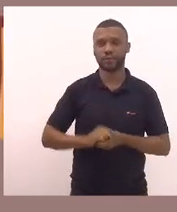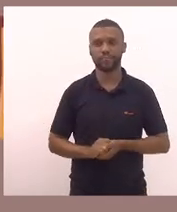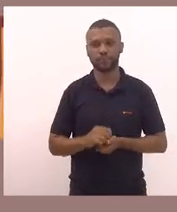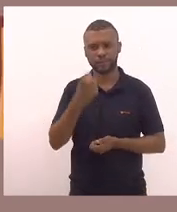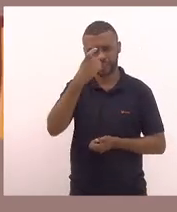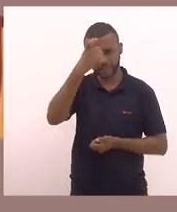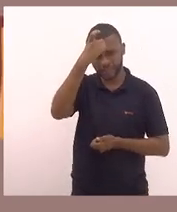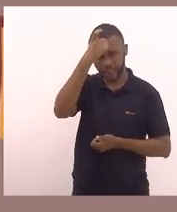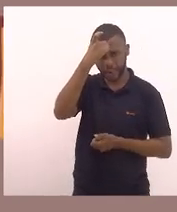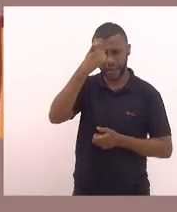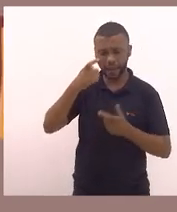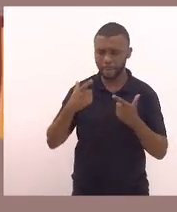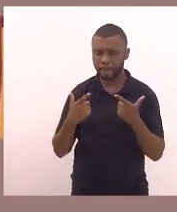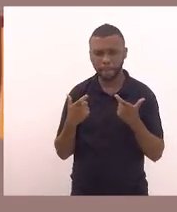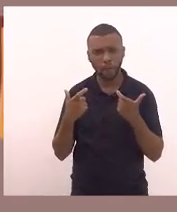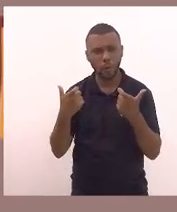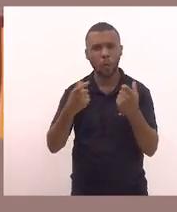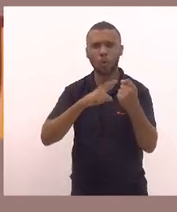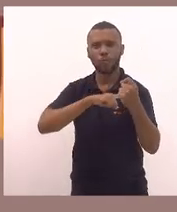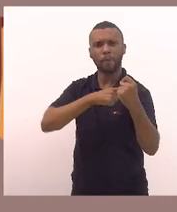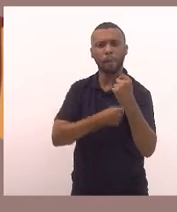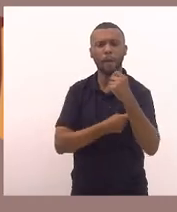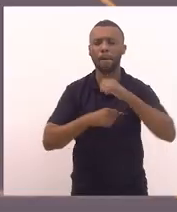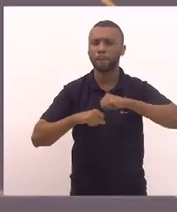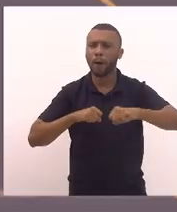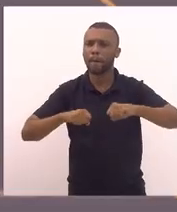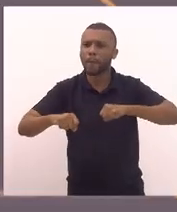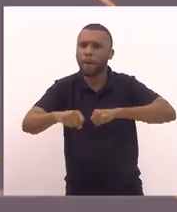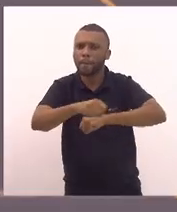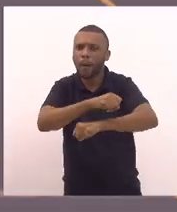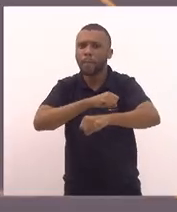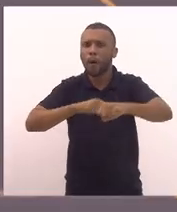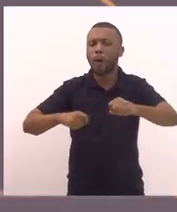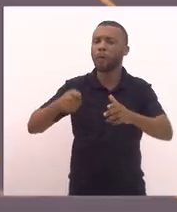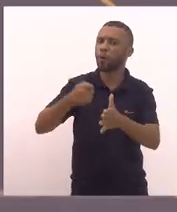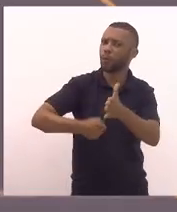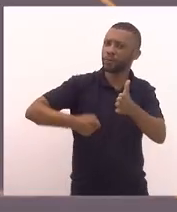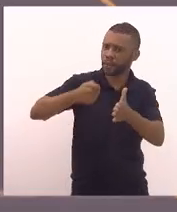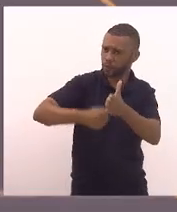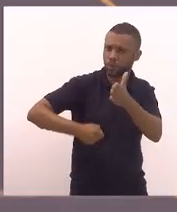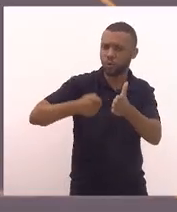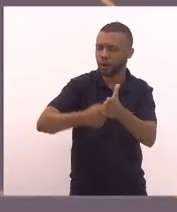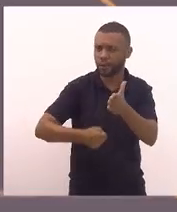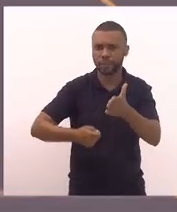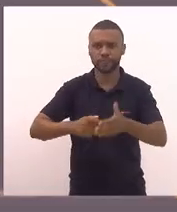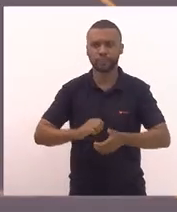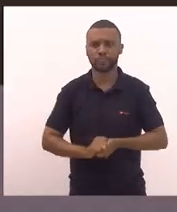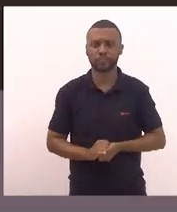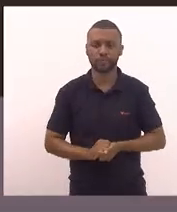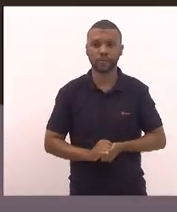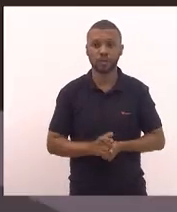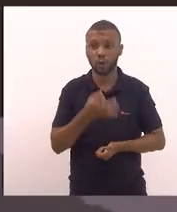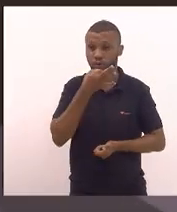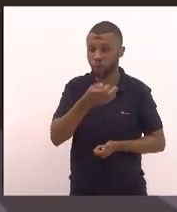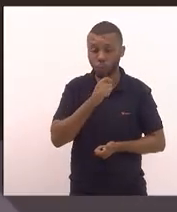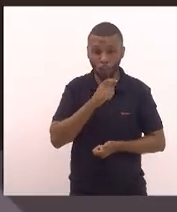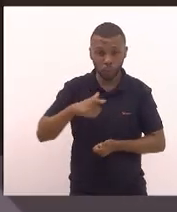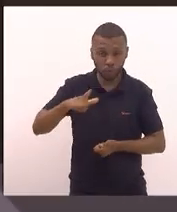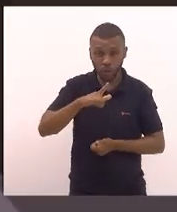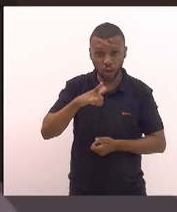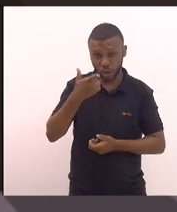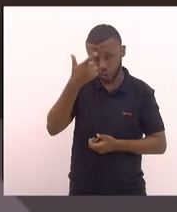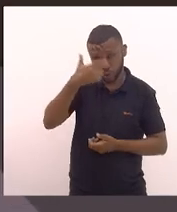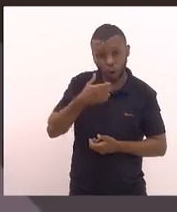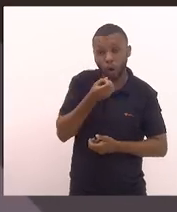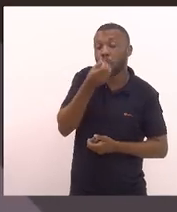Dandara guerreira, batalhadora, lutadora. Já que não está saindo som, conto eu. Sou contadora